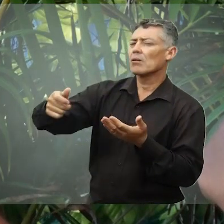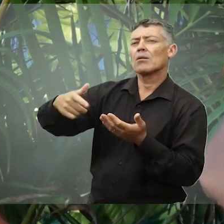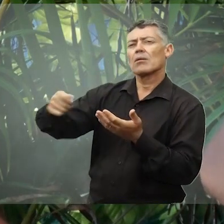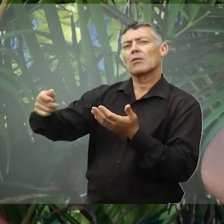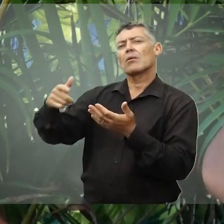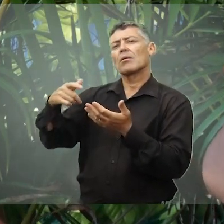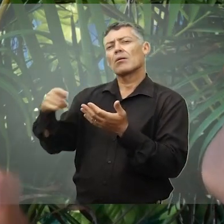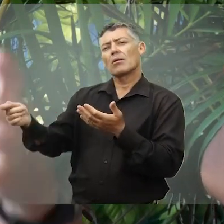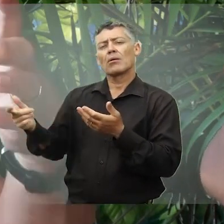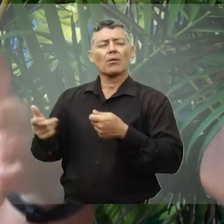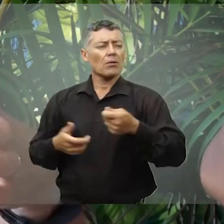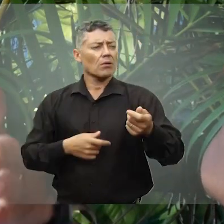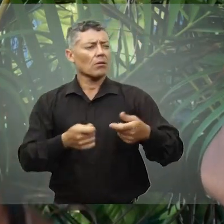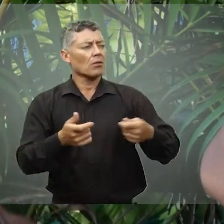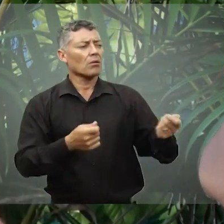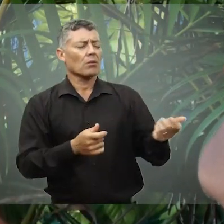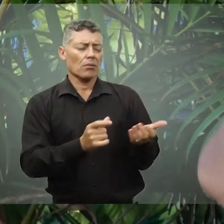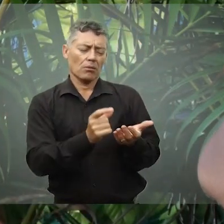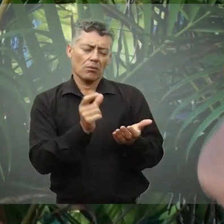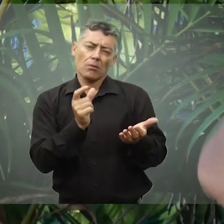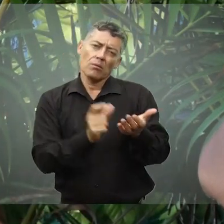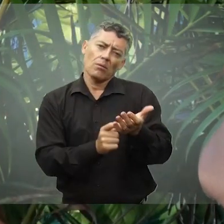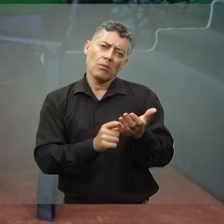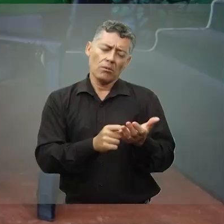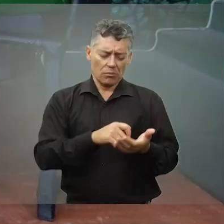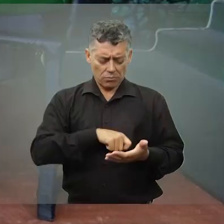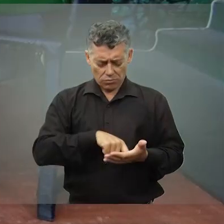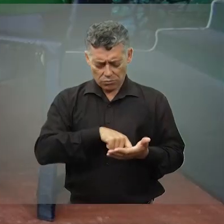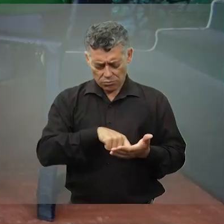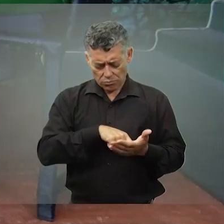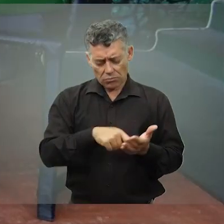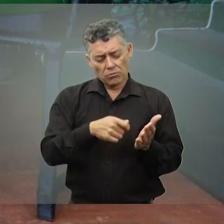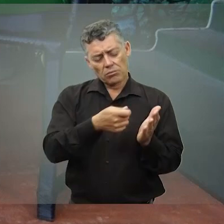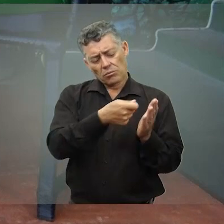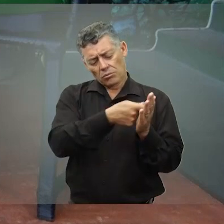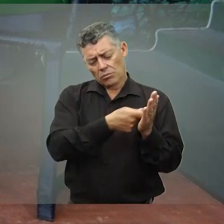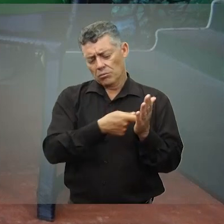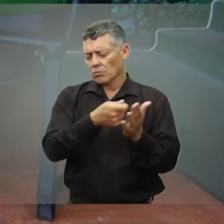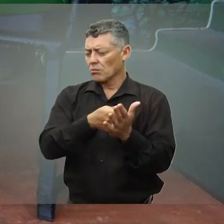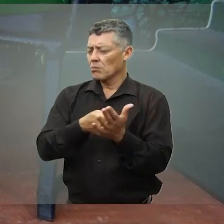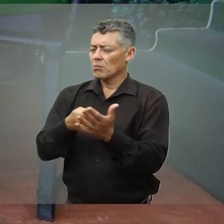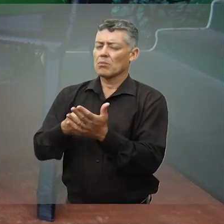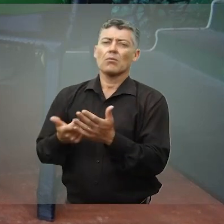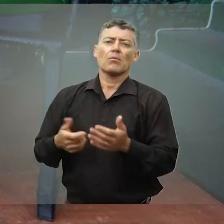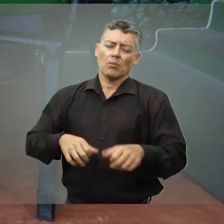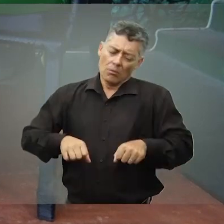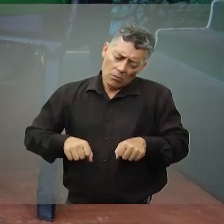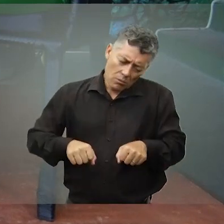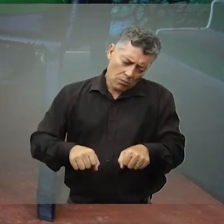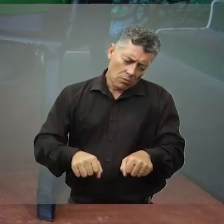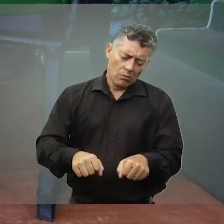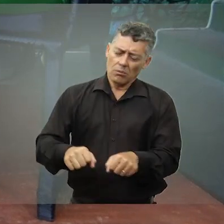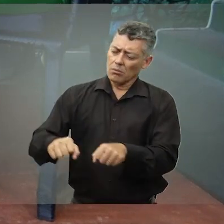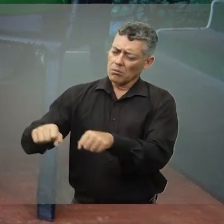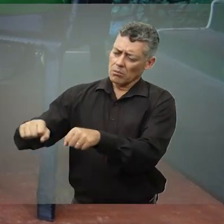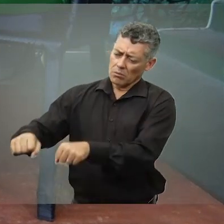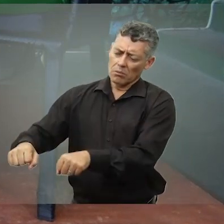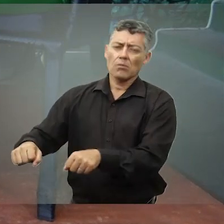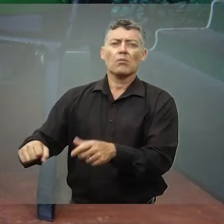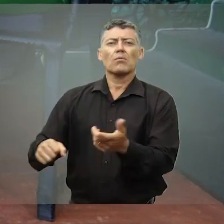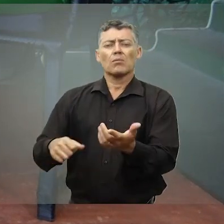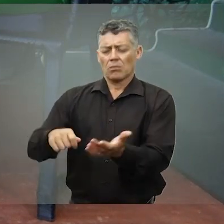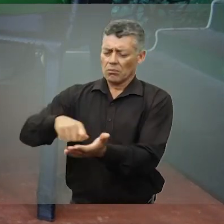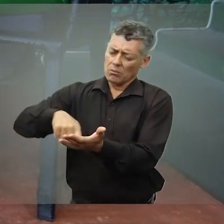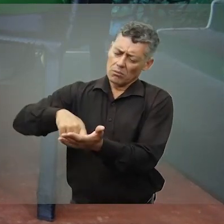percurso inteiro, umas fichas para as pessoas preencherem. Sim. Então, por exemplo, o cara que tinha um carrinho de pipoca, que ficava lá no meio do percurso, ele disse,